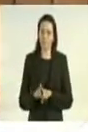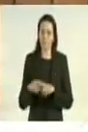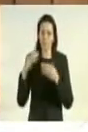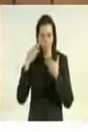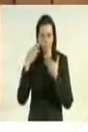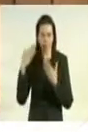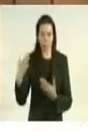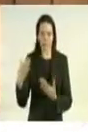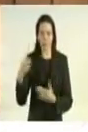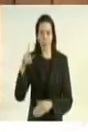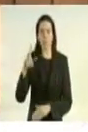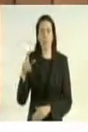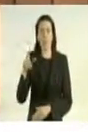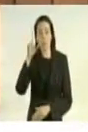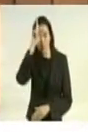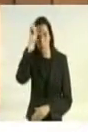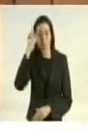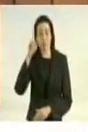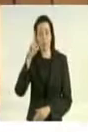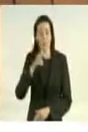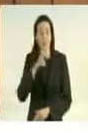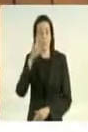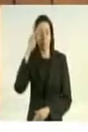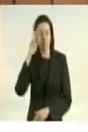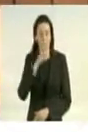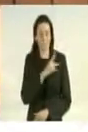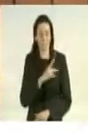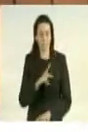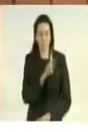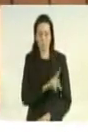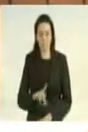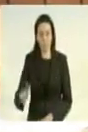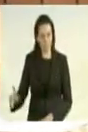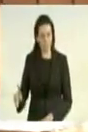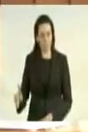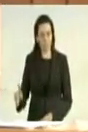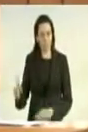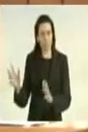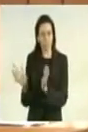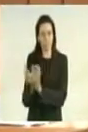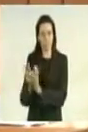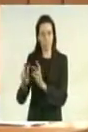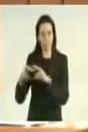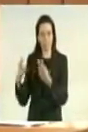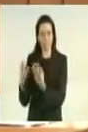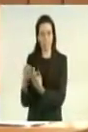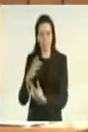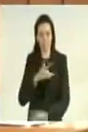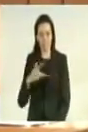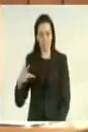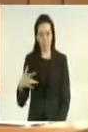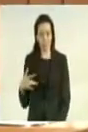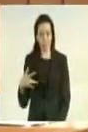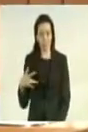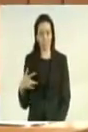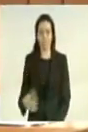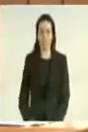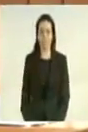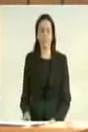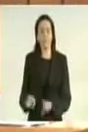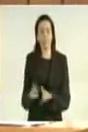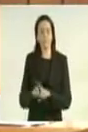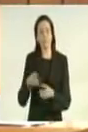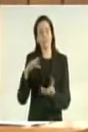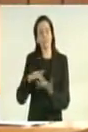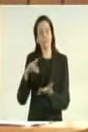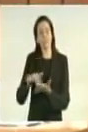presidente da Comissão de Saúde, juntamente com toda a comissão, deputado Estênio Rezende, e cumprimentar também a Secretaria Estadual de